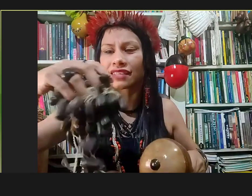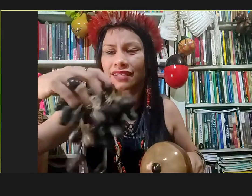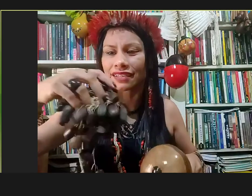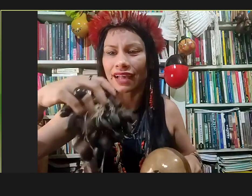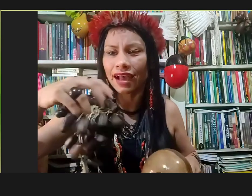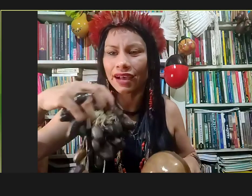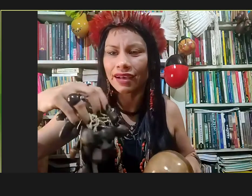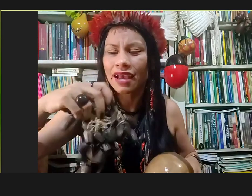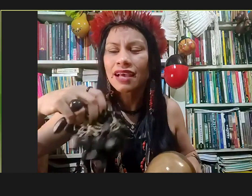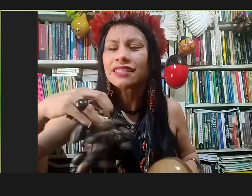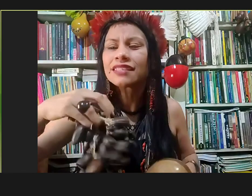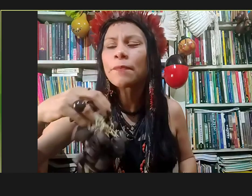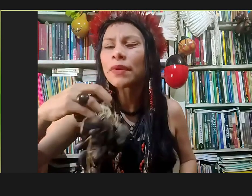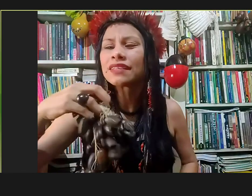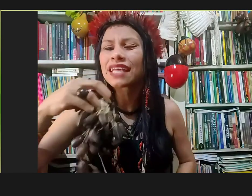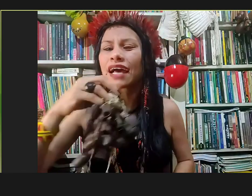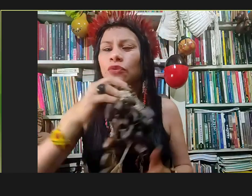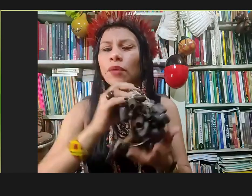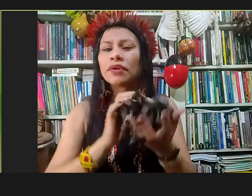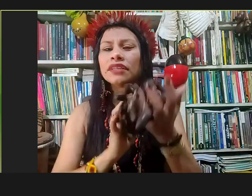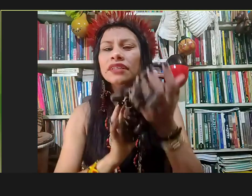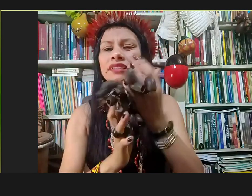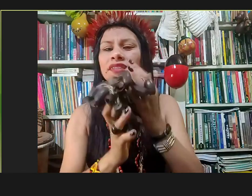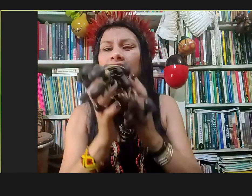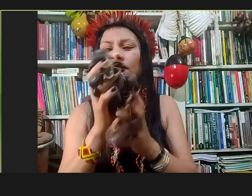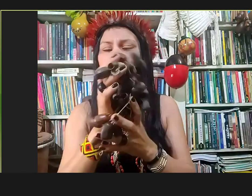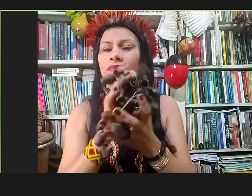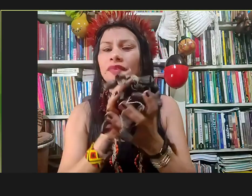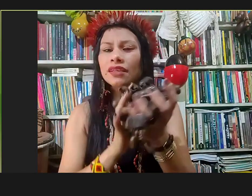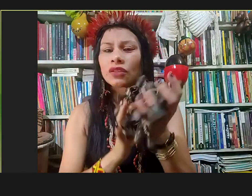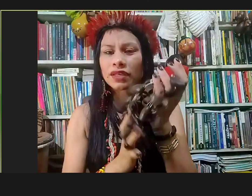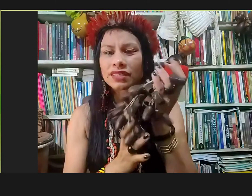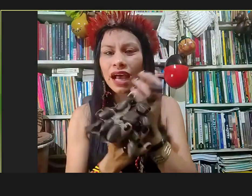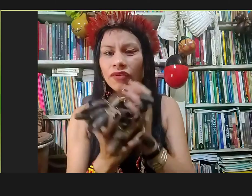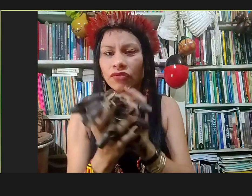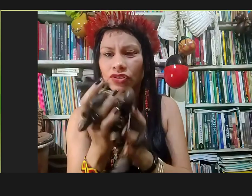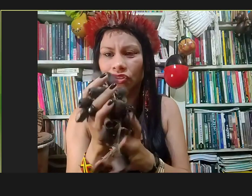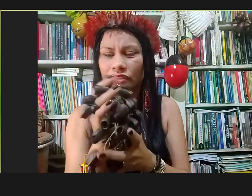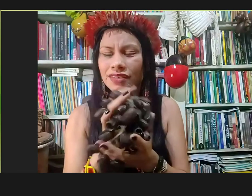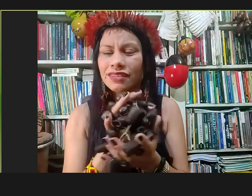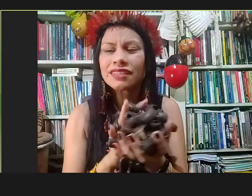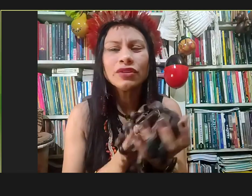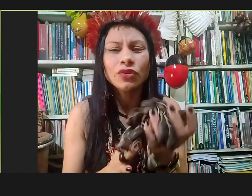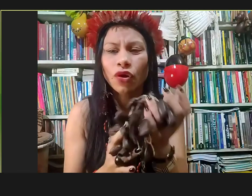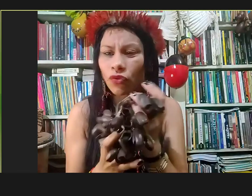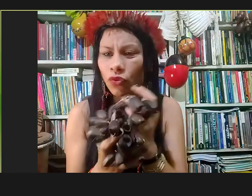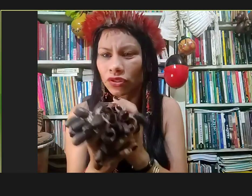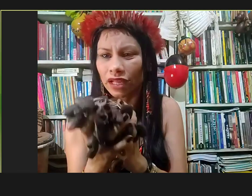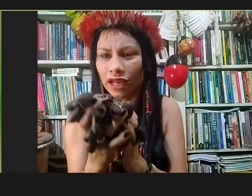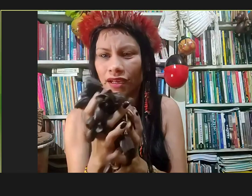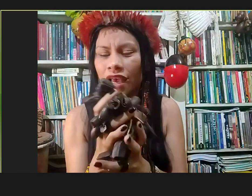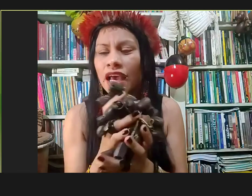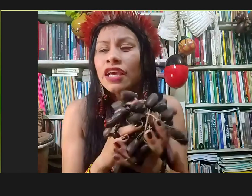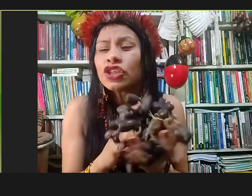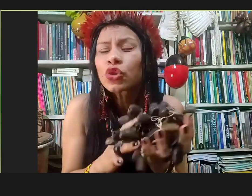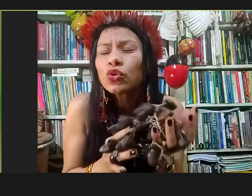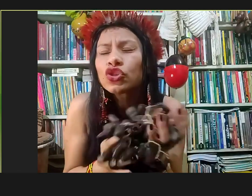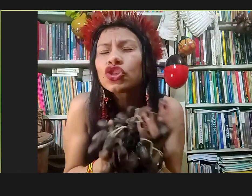te fazem gritar. Sem pensar no amanhã, suas árvores sem dó vão